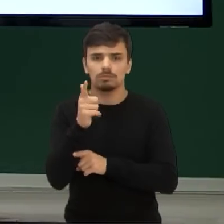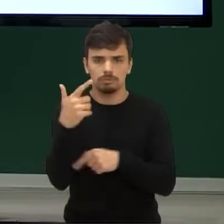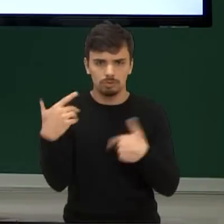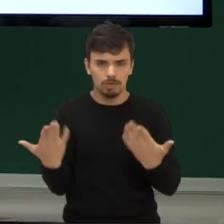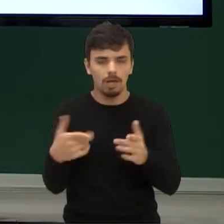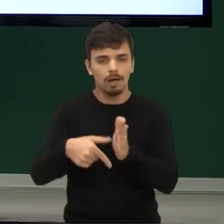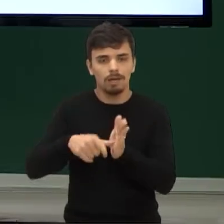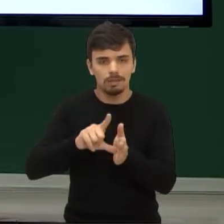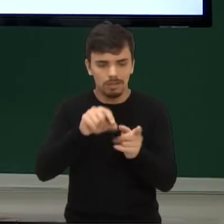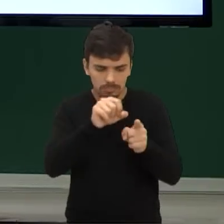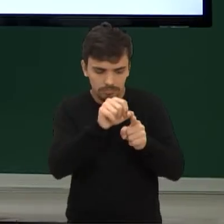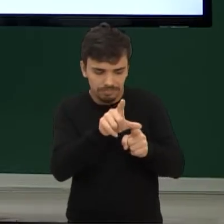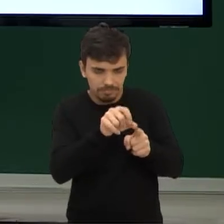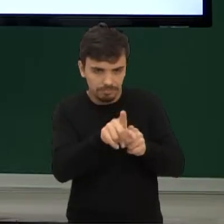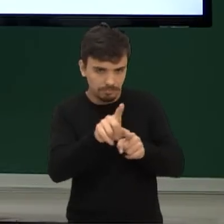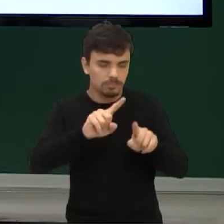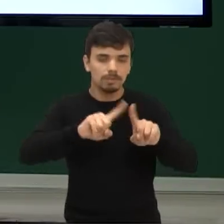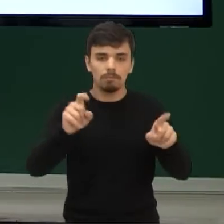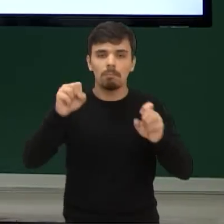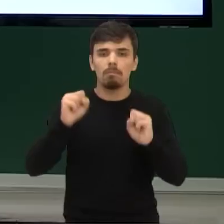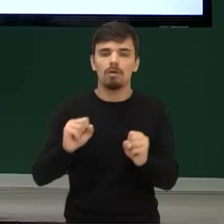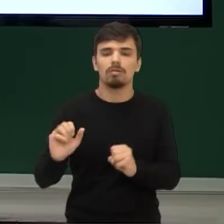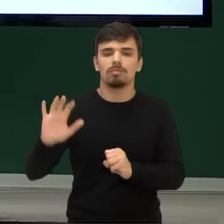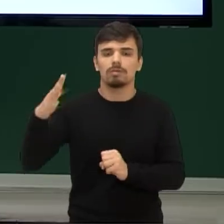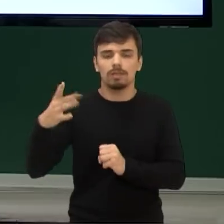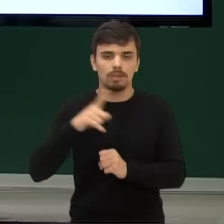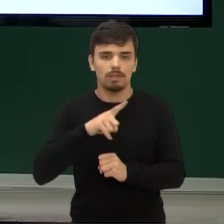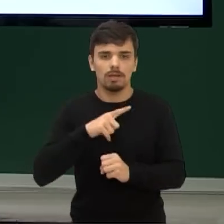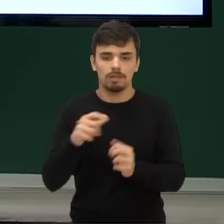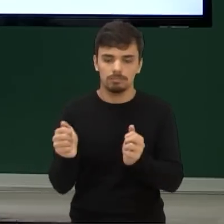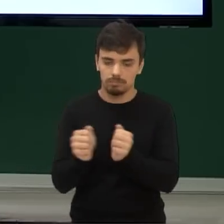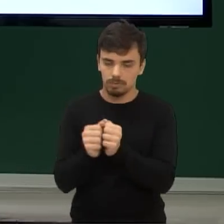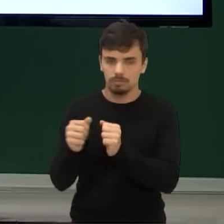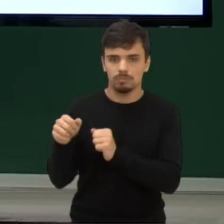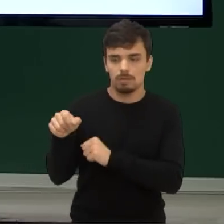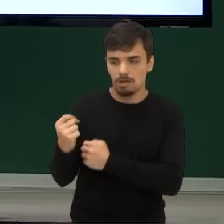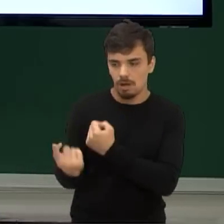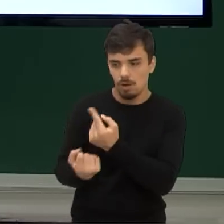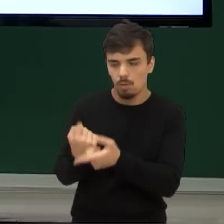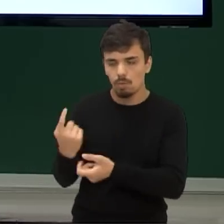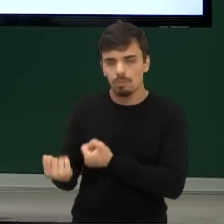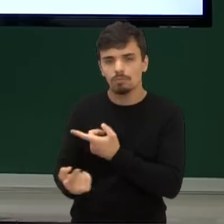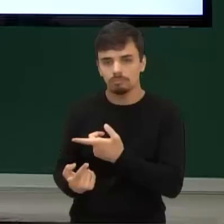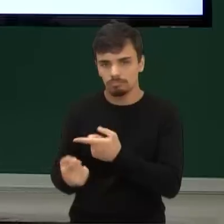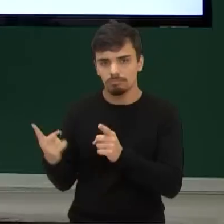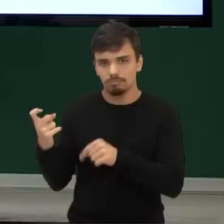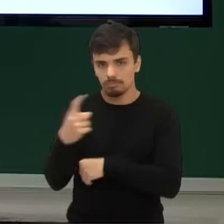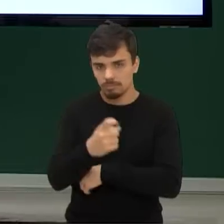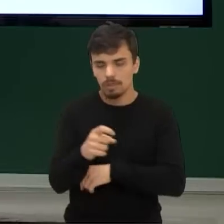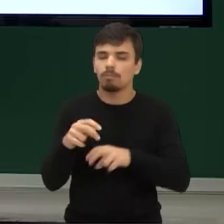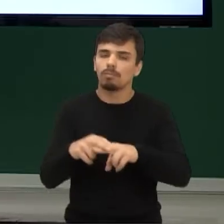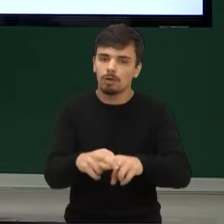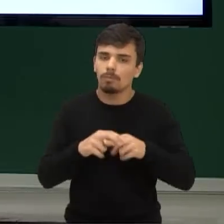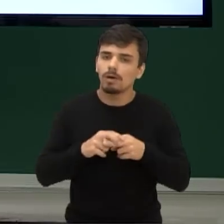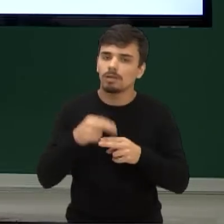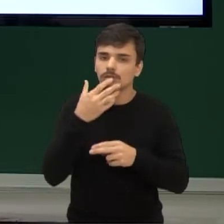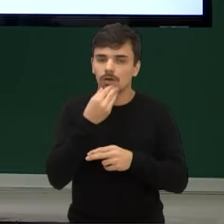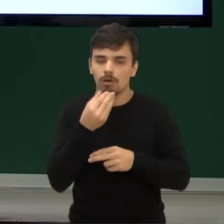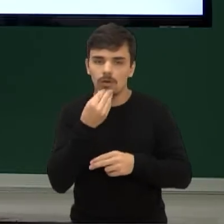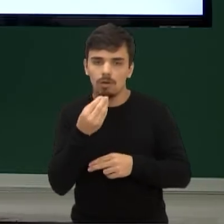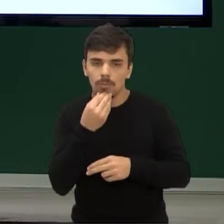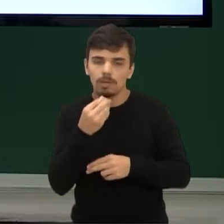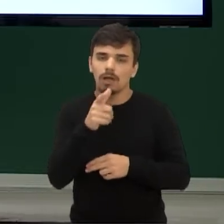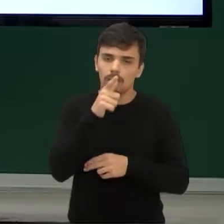da ejaculação, pode sim ter a presença de alguns. E aí, né, mesmo que o homem retire o órgão antes